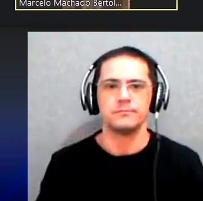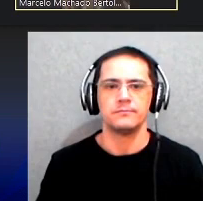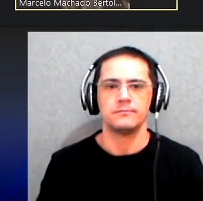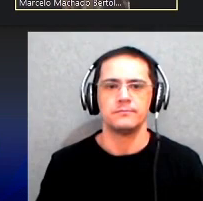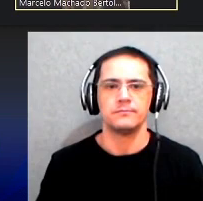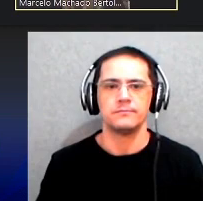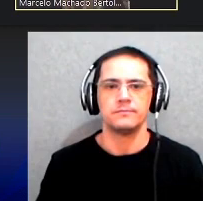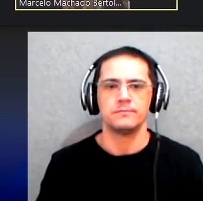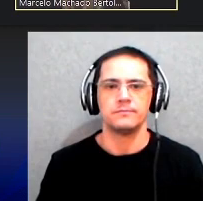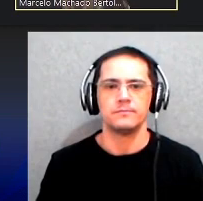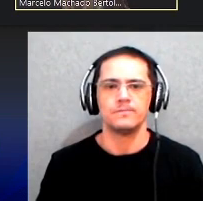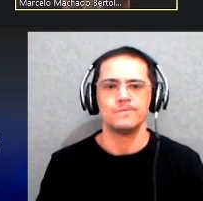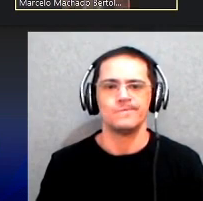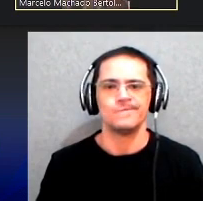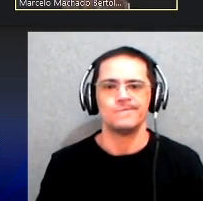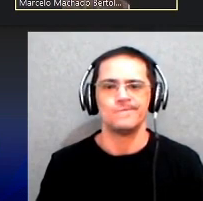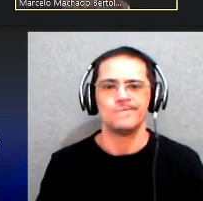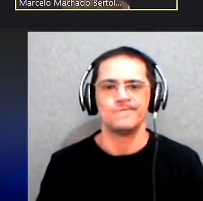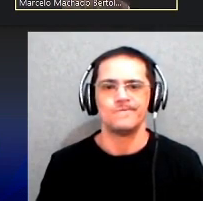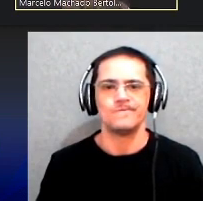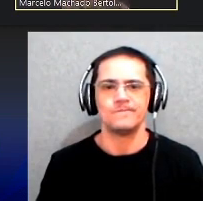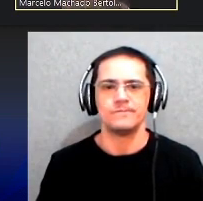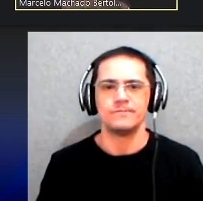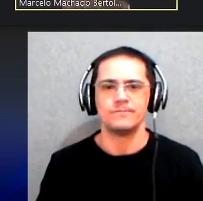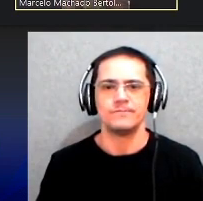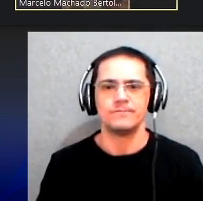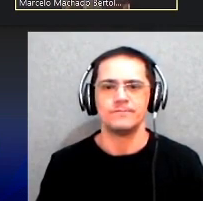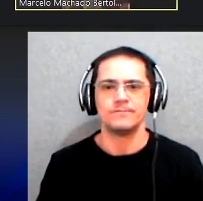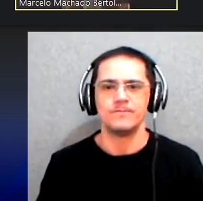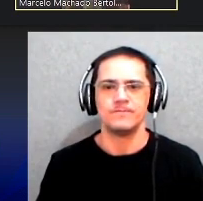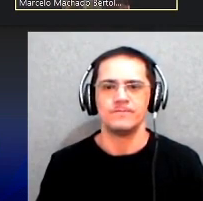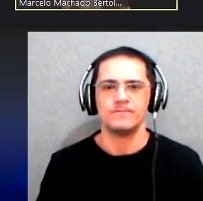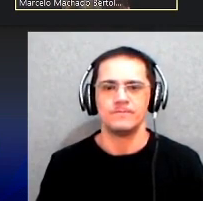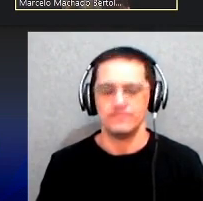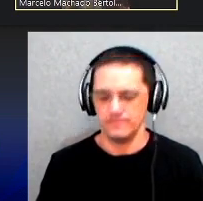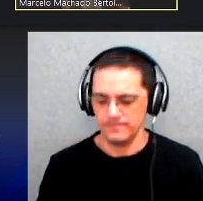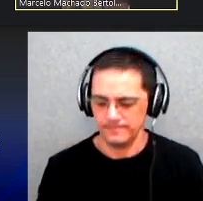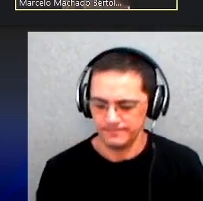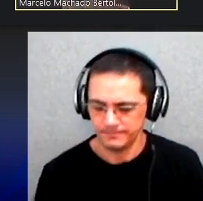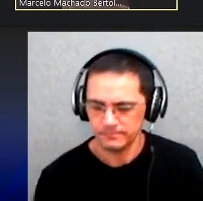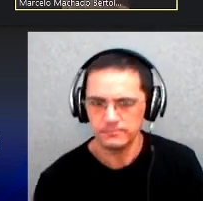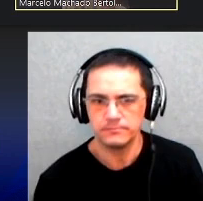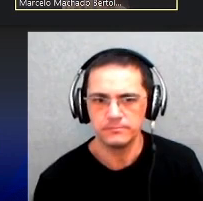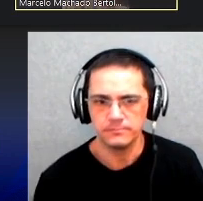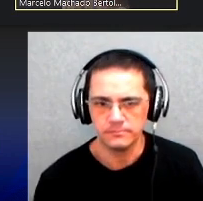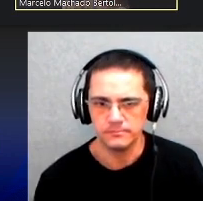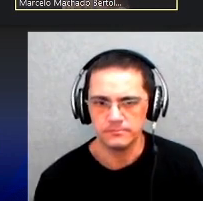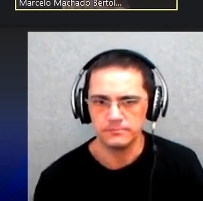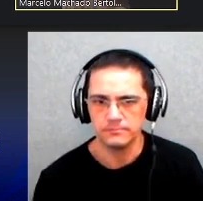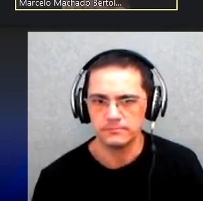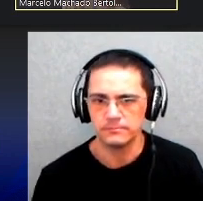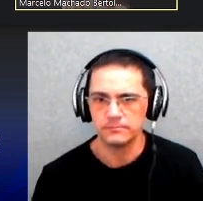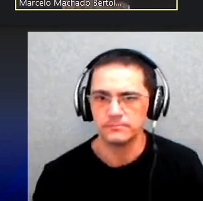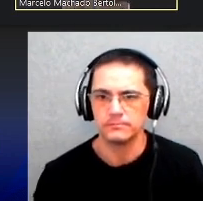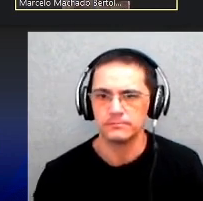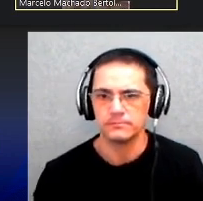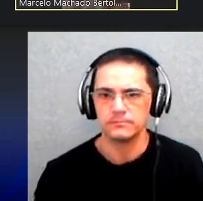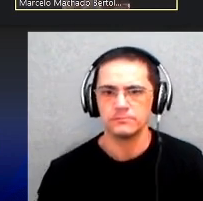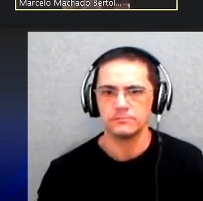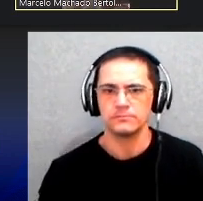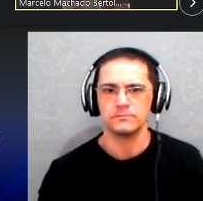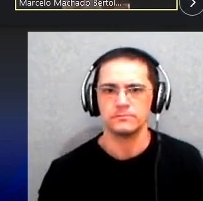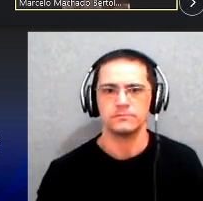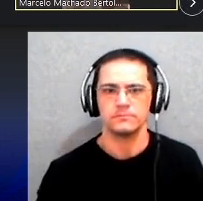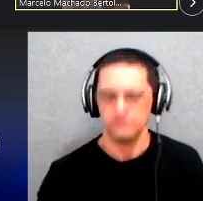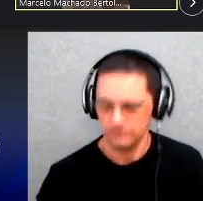núcleo fundante, esse processo devido legal, nas palavras de Fred Didier Jr., esse